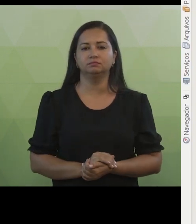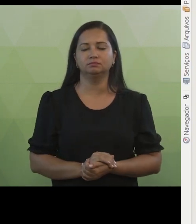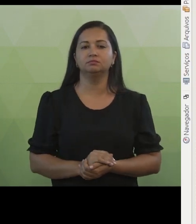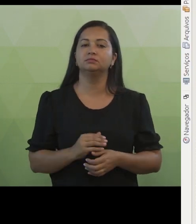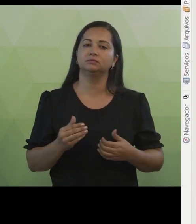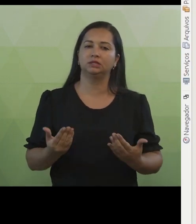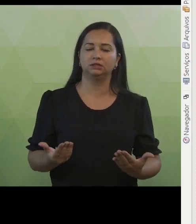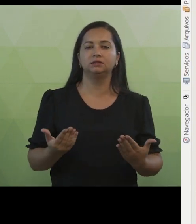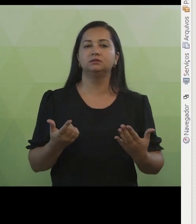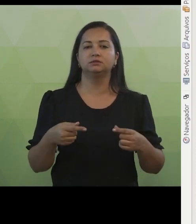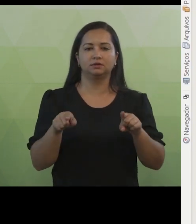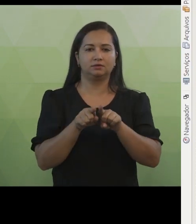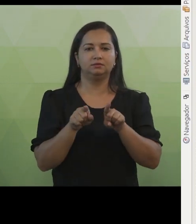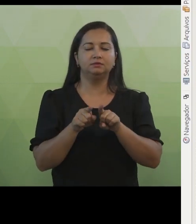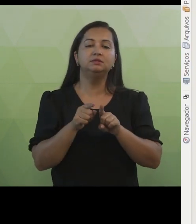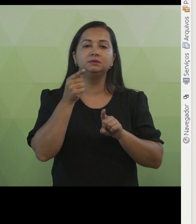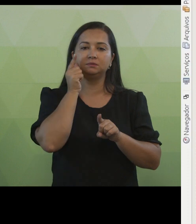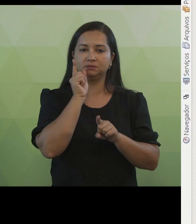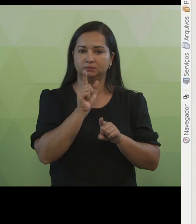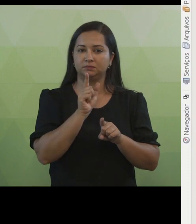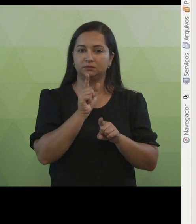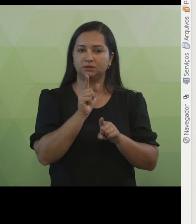eu também consigo fazer